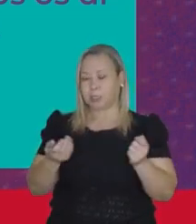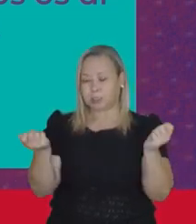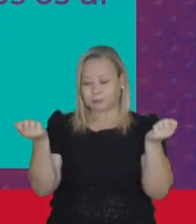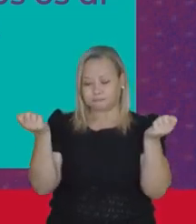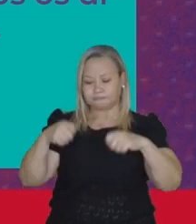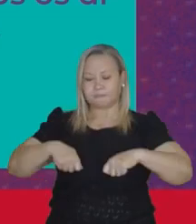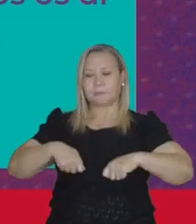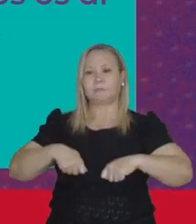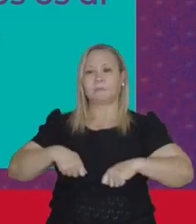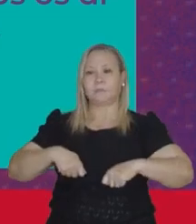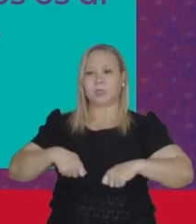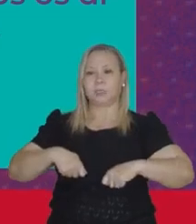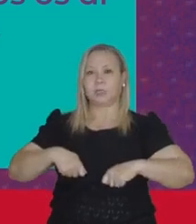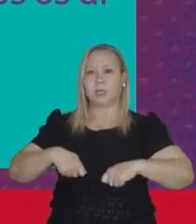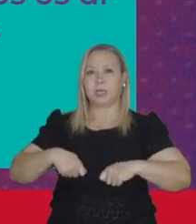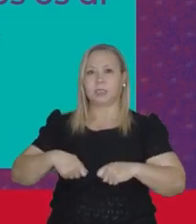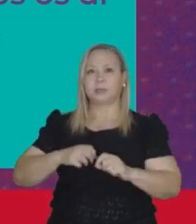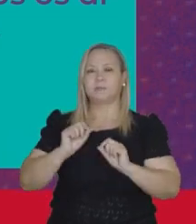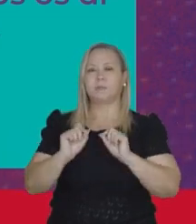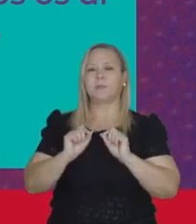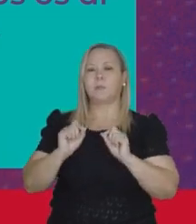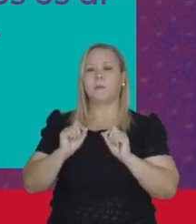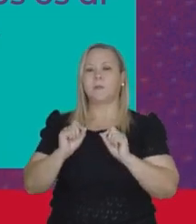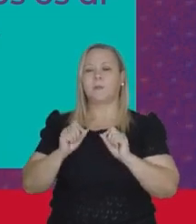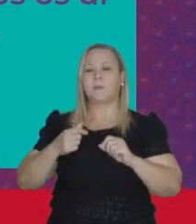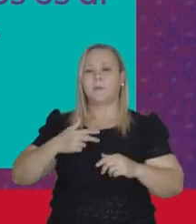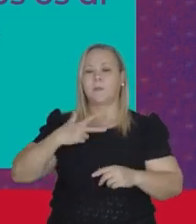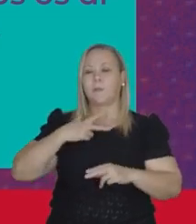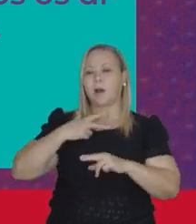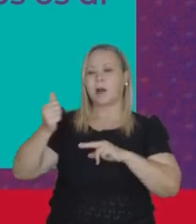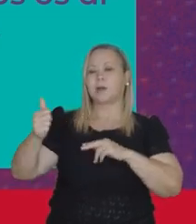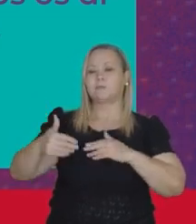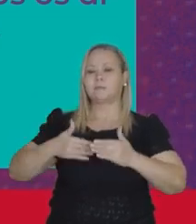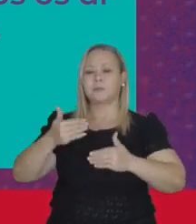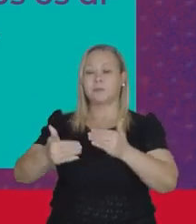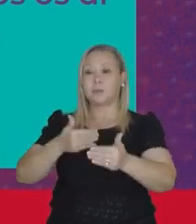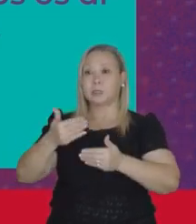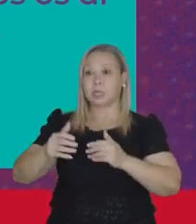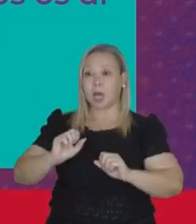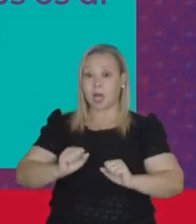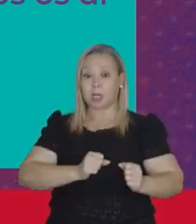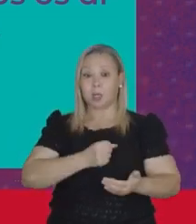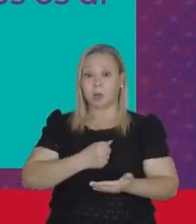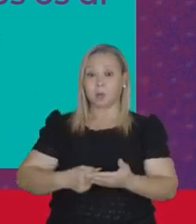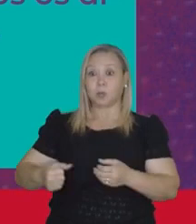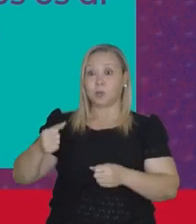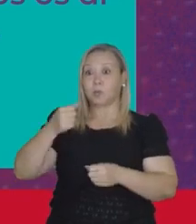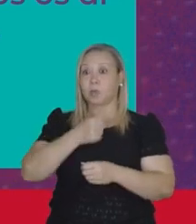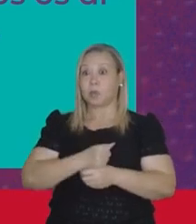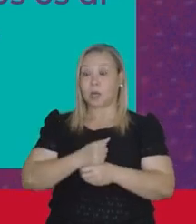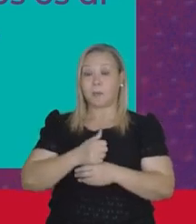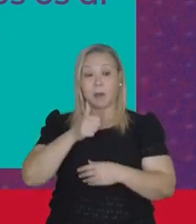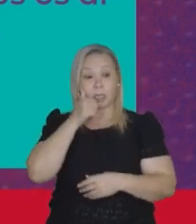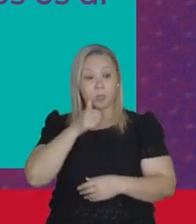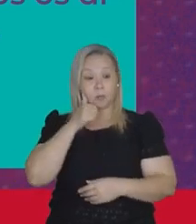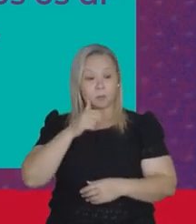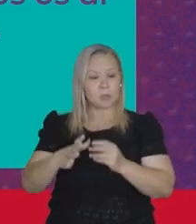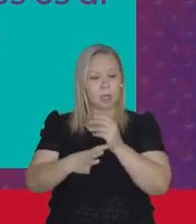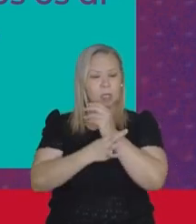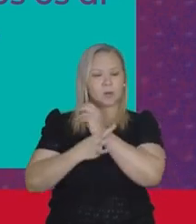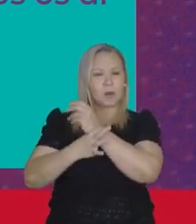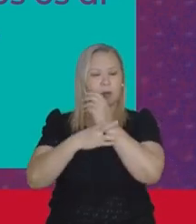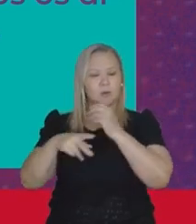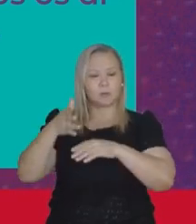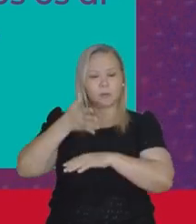capacidades, para avançar no empoderamento das mulheres e assegurar a sua participação em todos